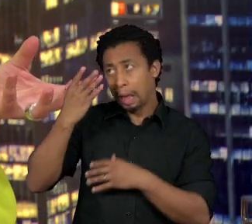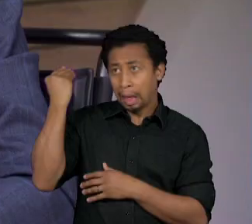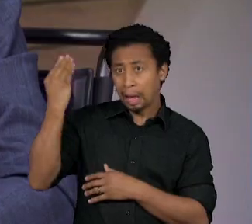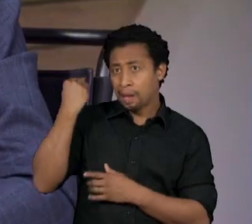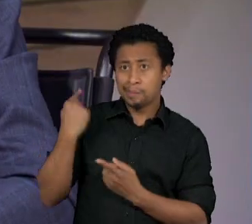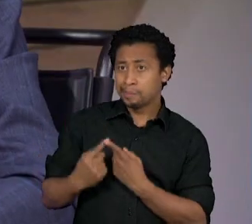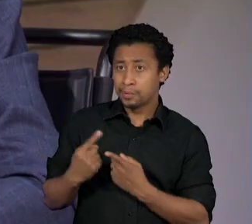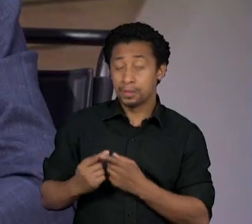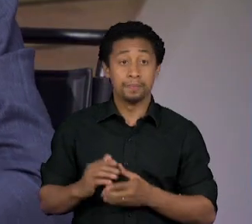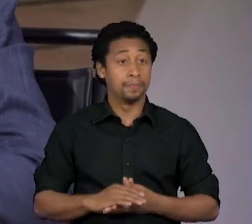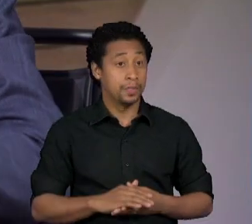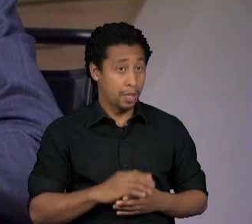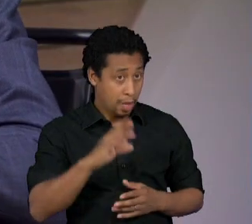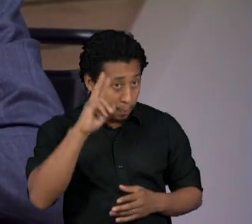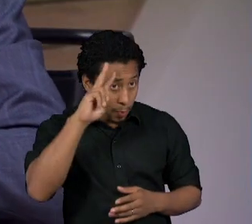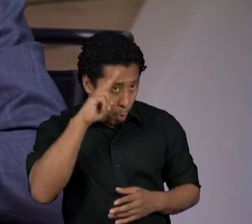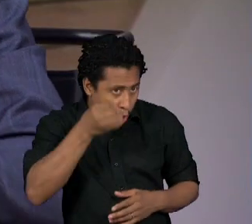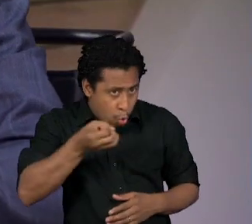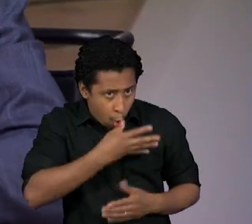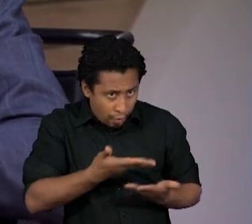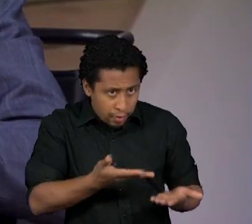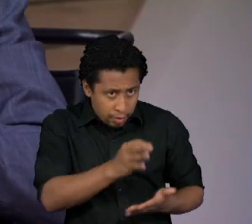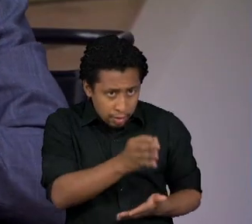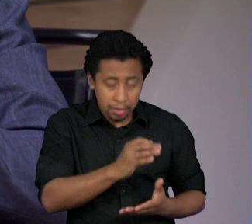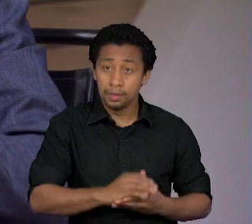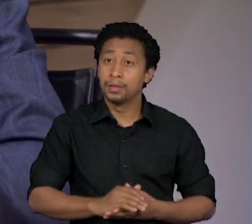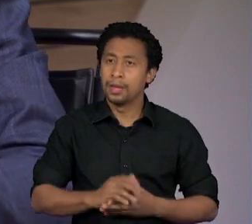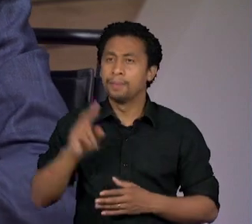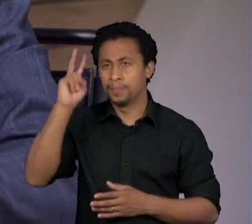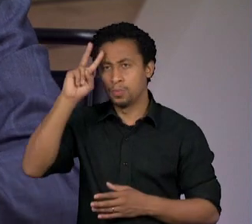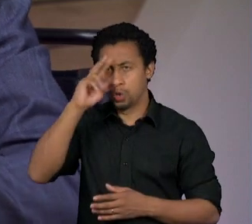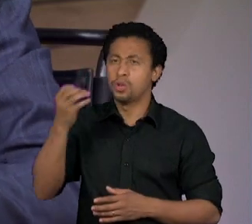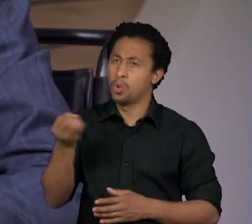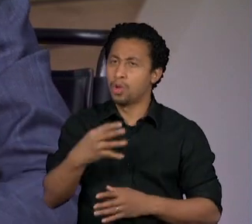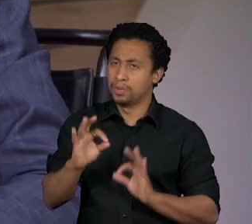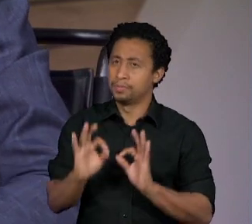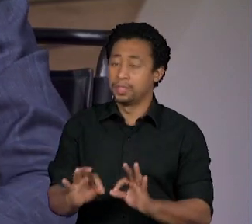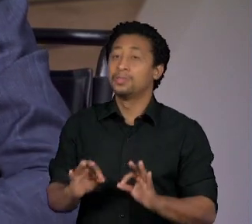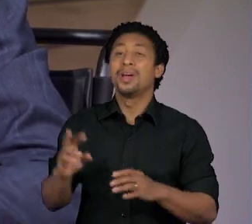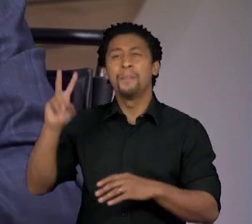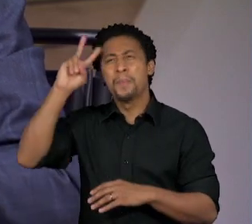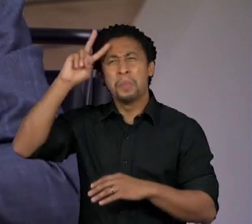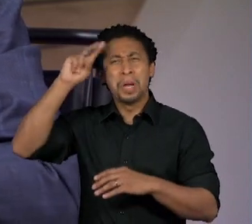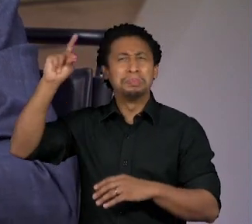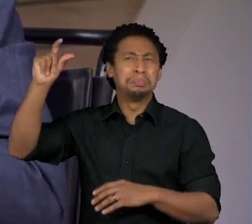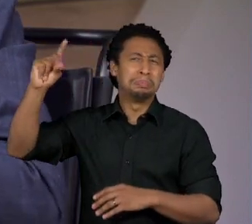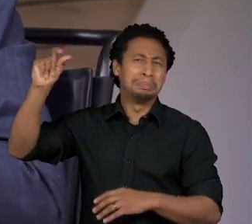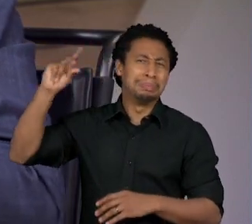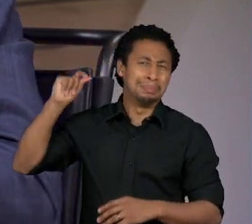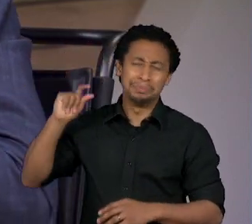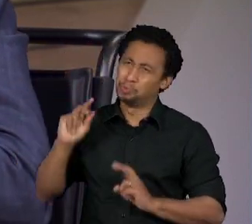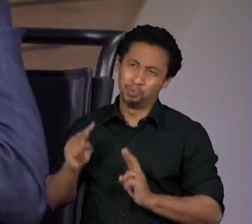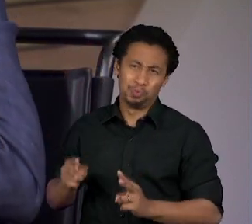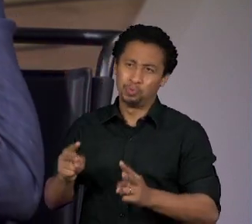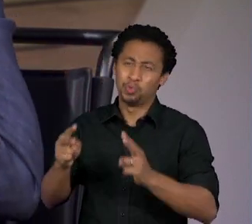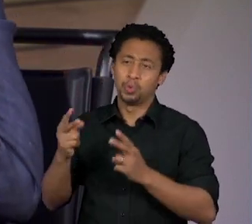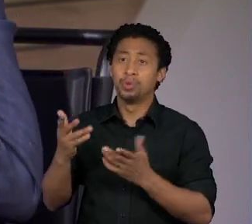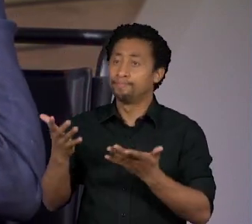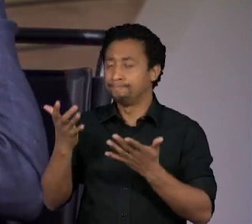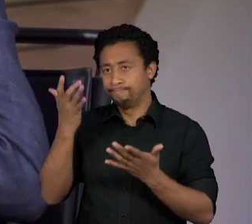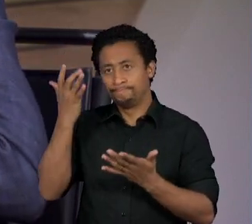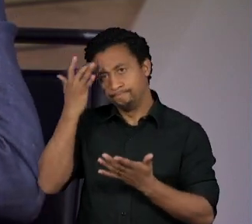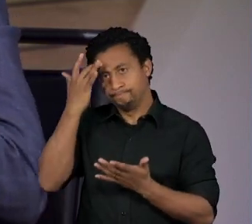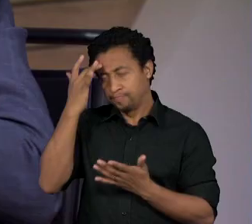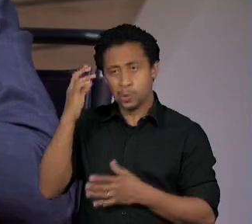Né? Exatamente, a memória recente. Aquela memória remota, aquela memória bem consolidada, essa é preservada. A diferença é que esse paciente não